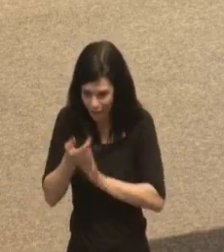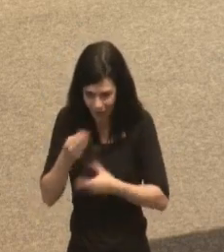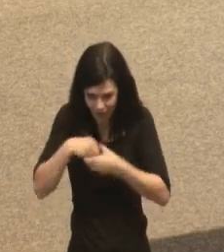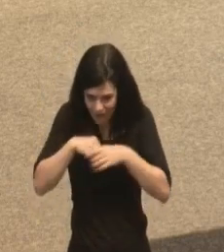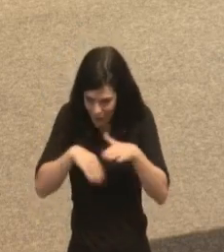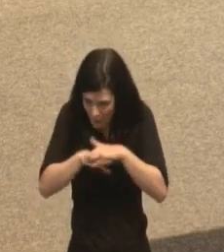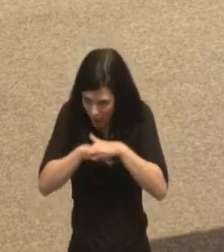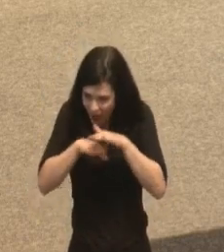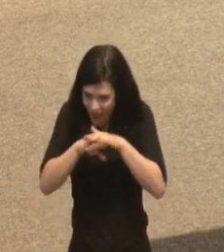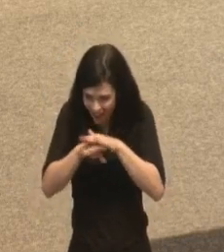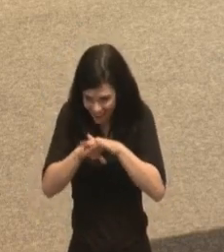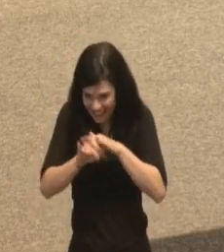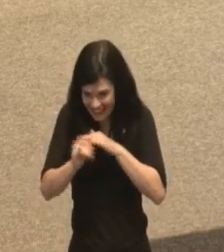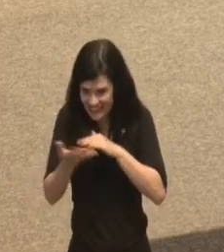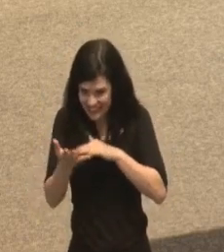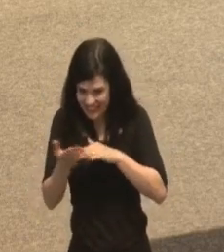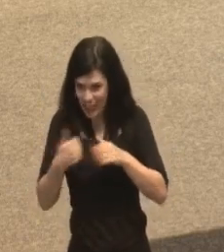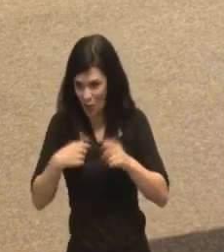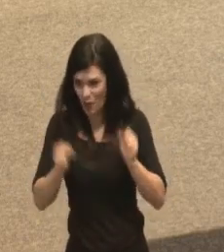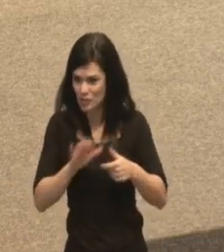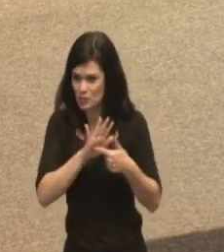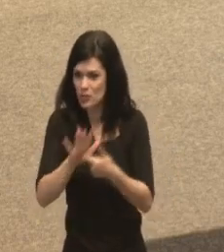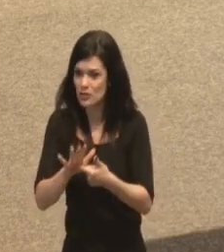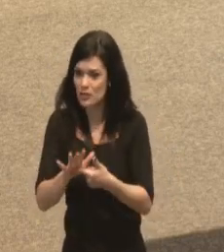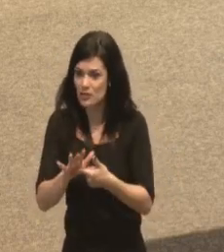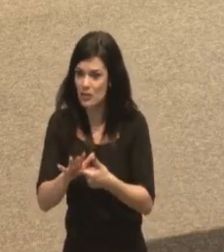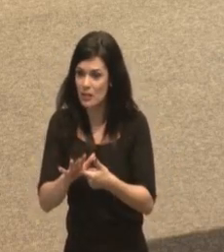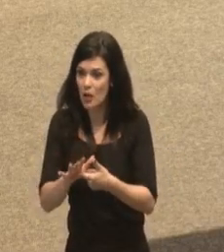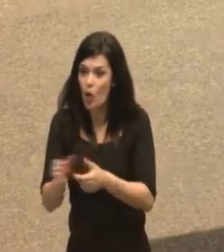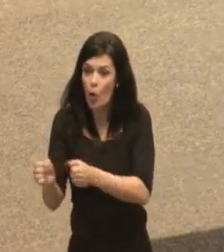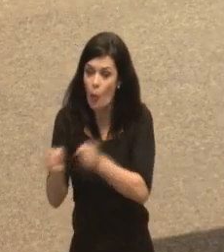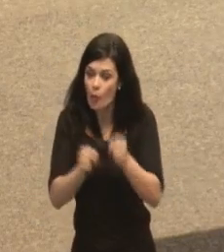O poder do Evangelho de Cristo Jesus, irmãos,